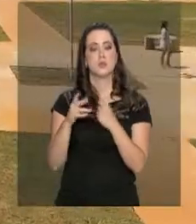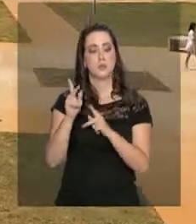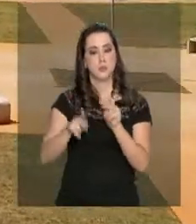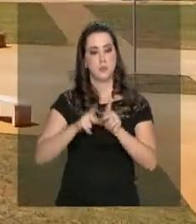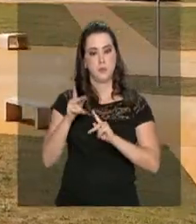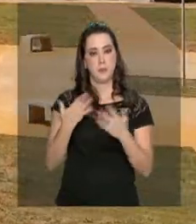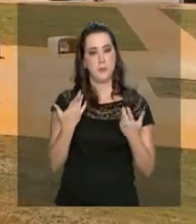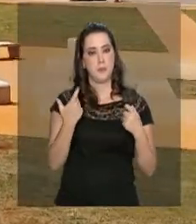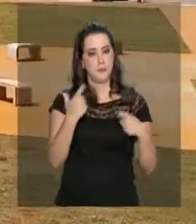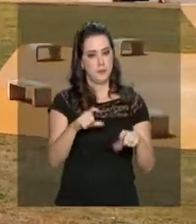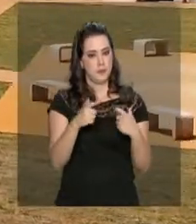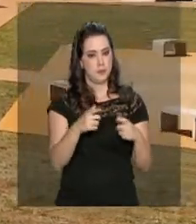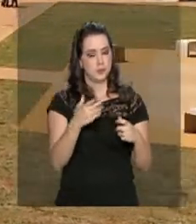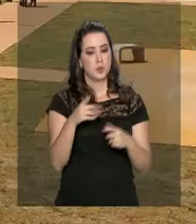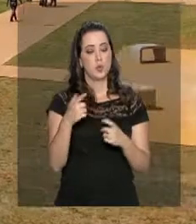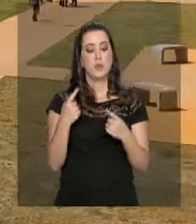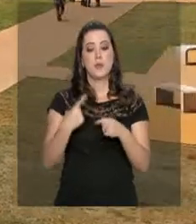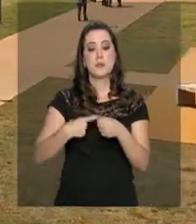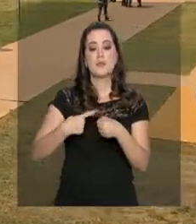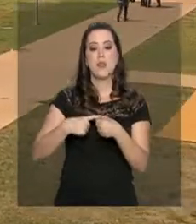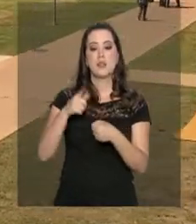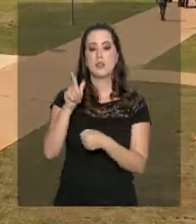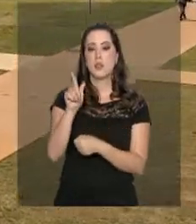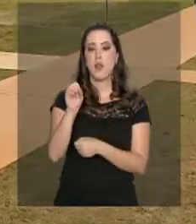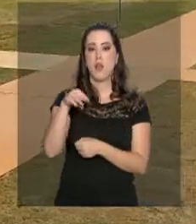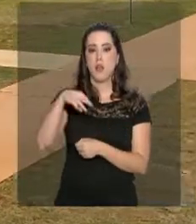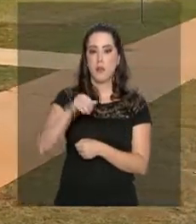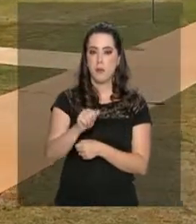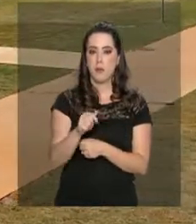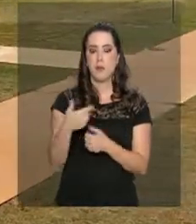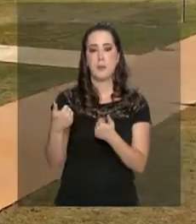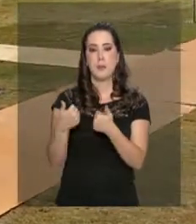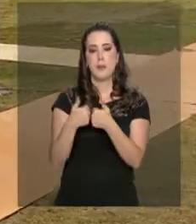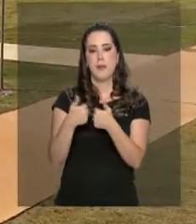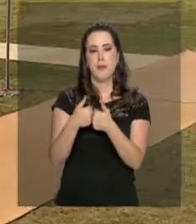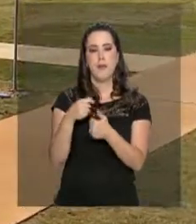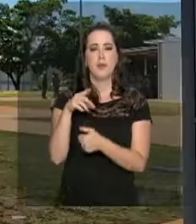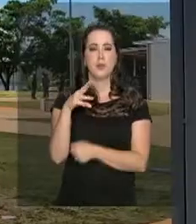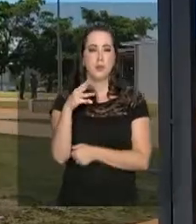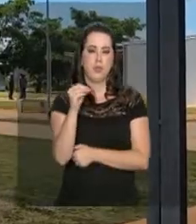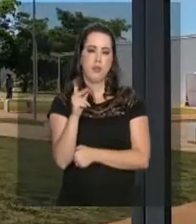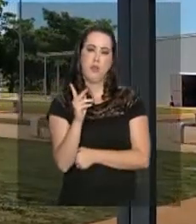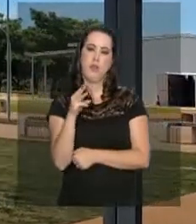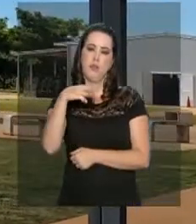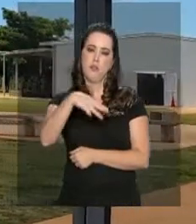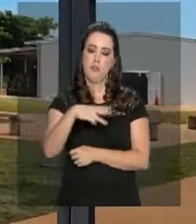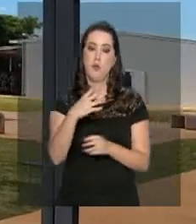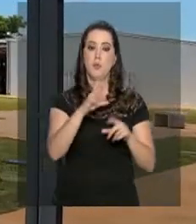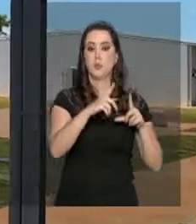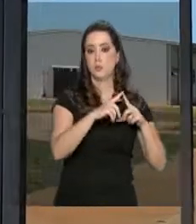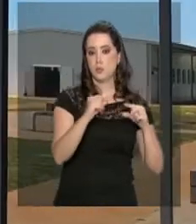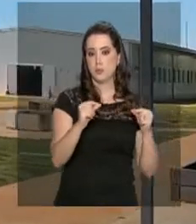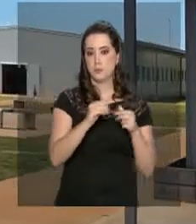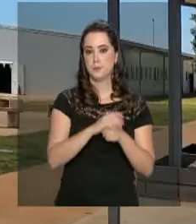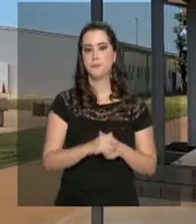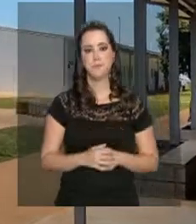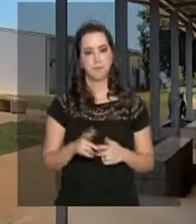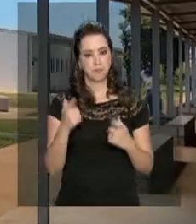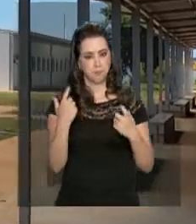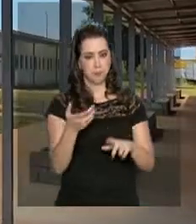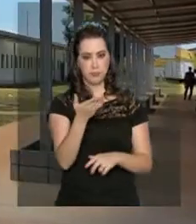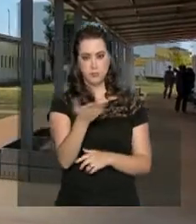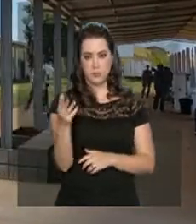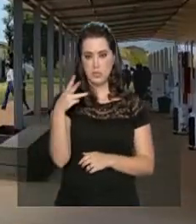a estrutura foi instalada no gama cidade satélite do distrito federal que fica 30 quilômetros do centro de brasília o